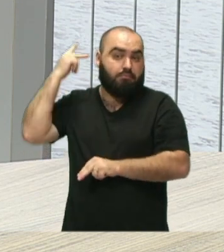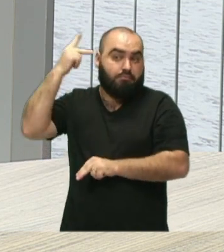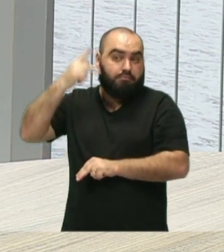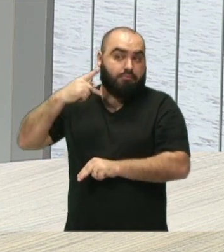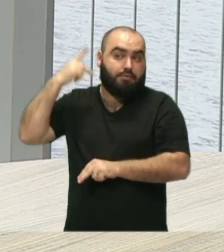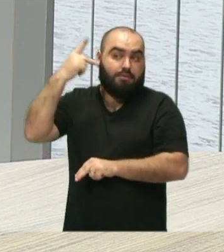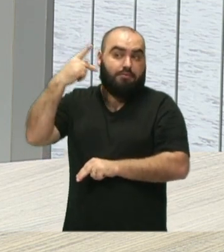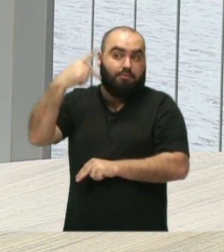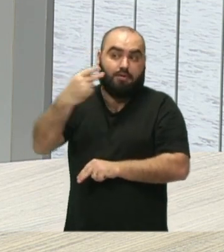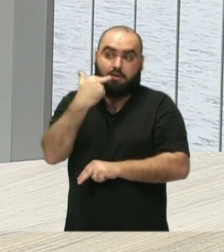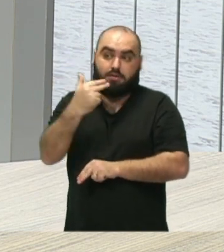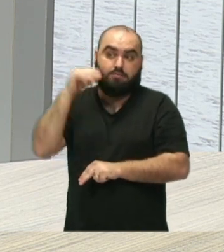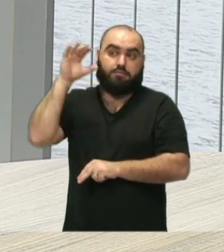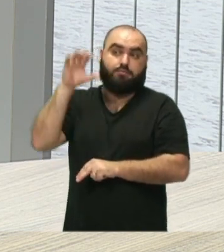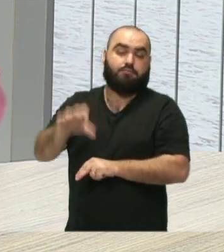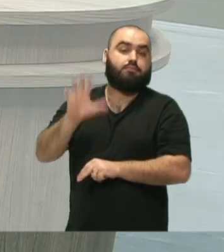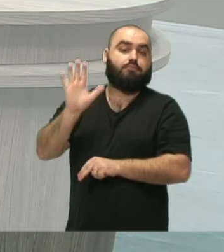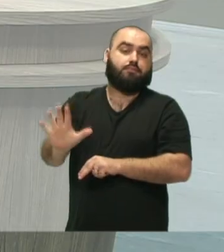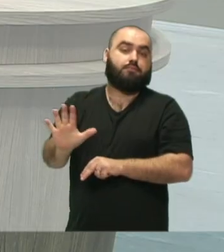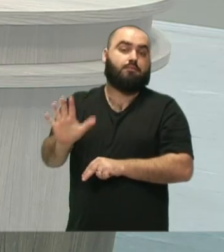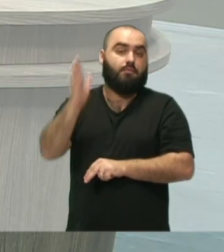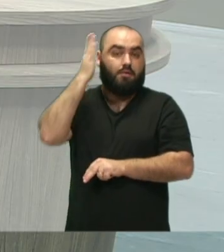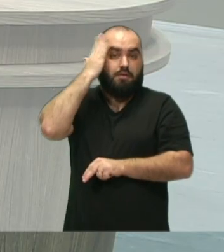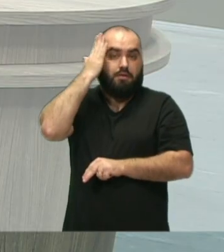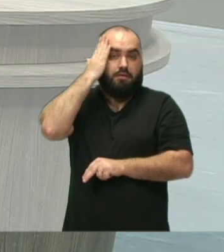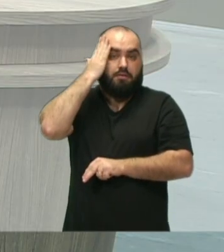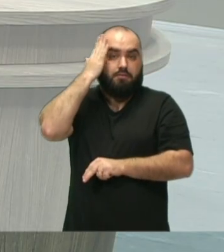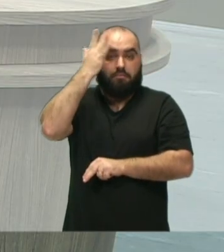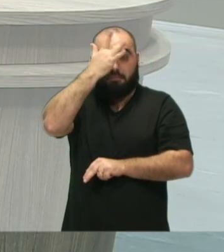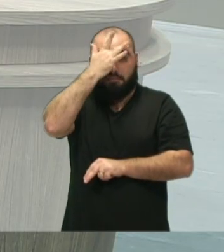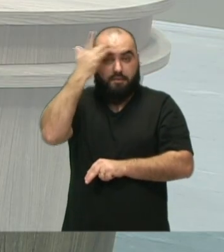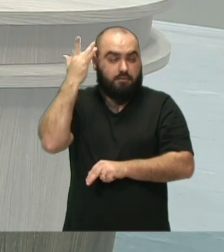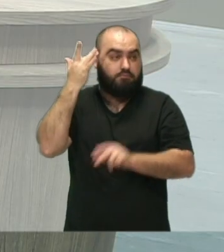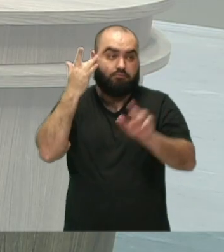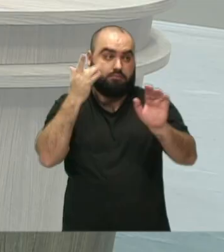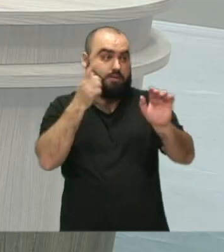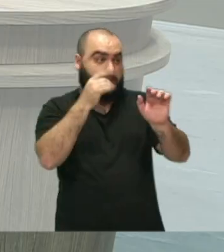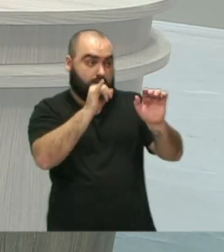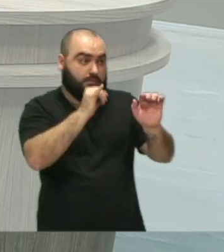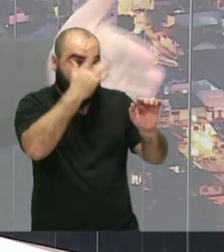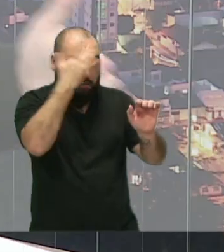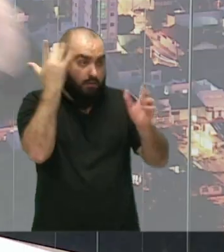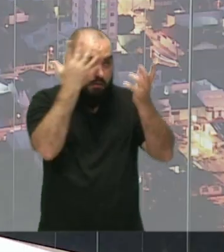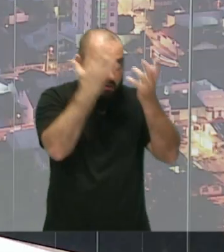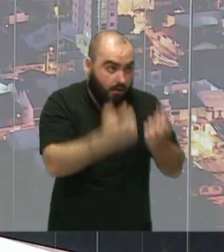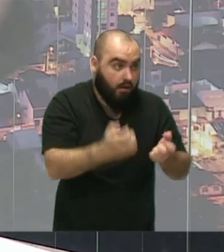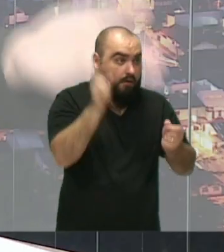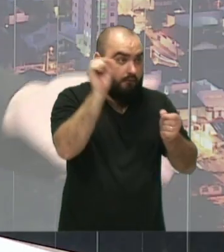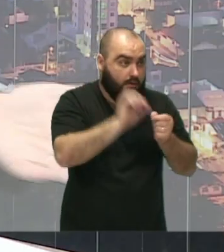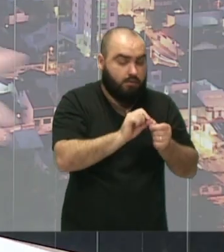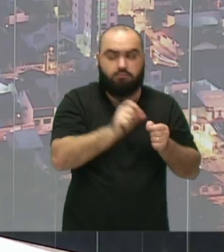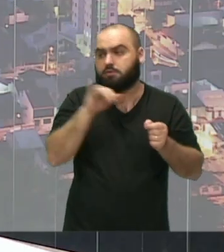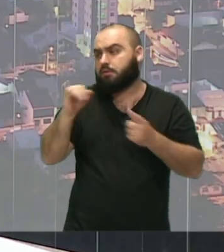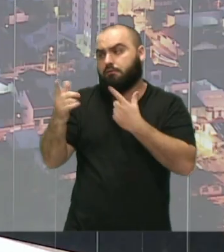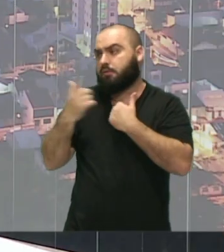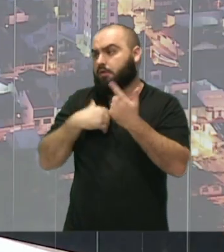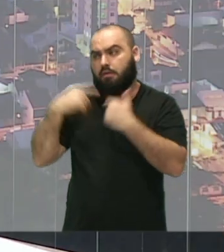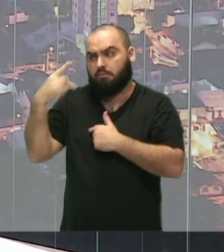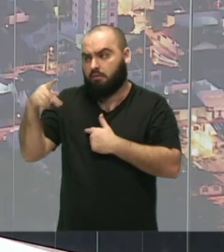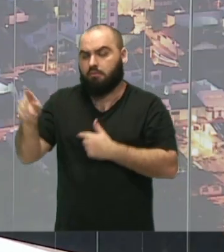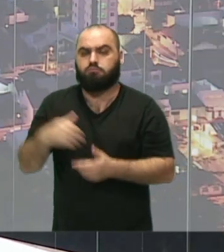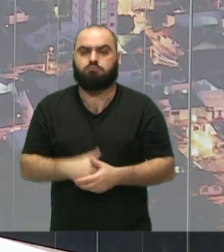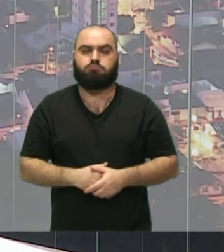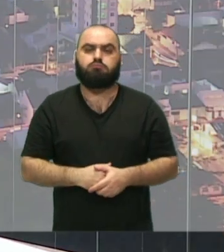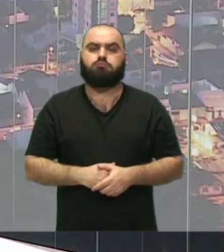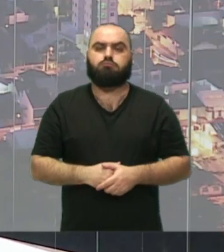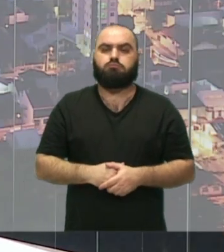gente possa colocar as pessoas que têm duas pernas... Para que elas façam se elas quiserem. Se elas desejarem. Se elas desejarem. E tenham